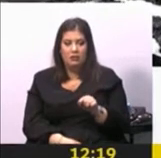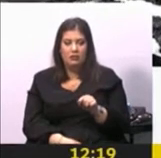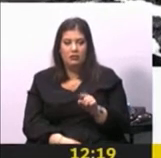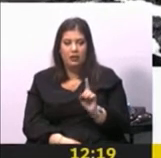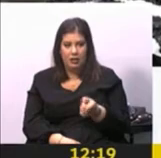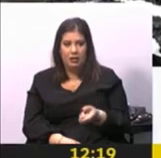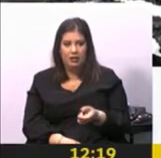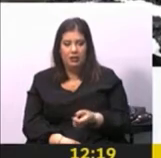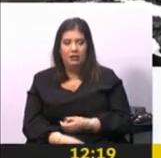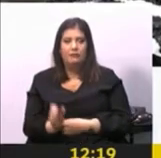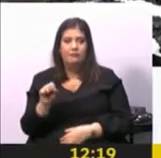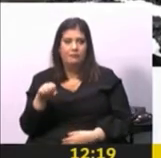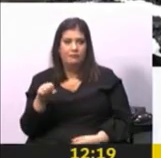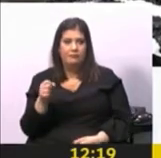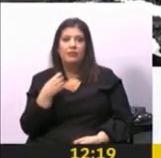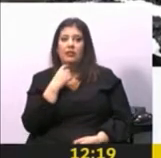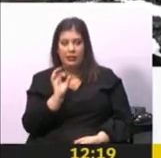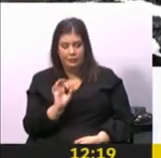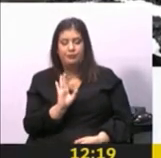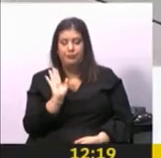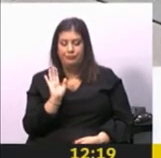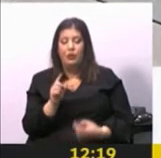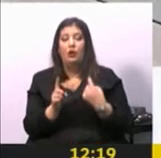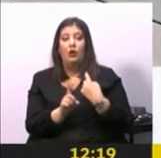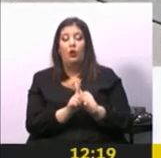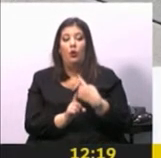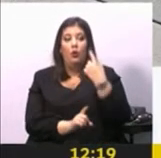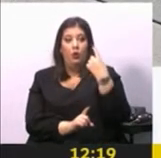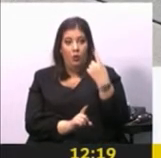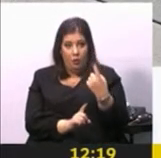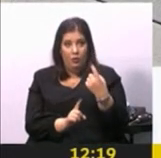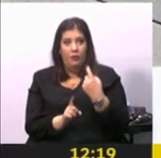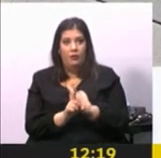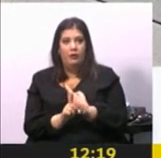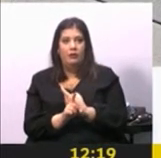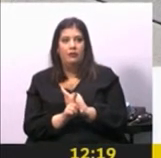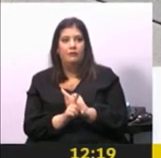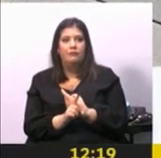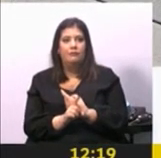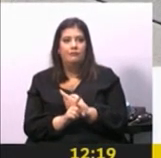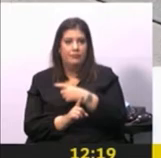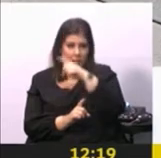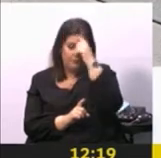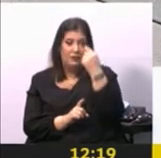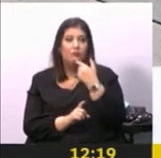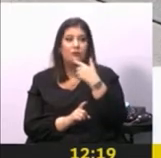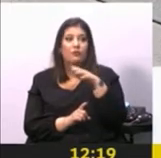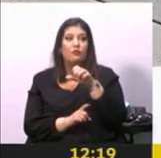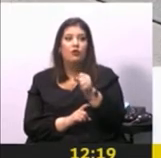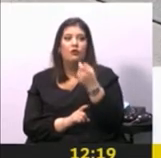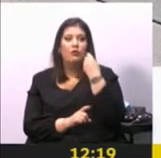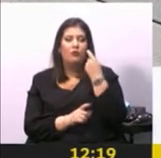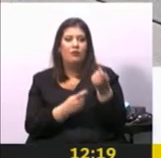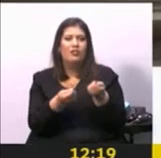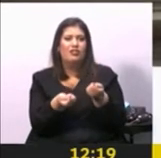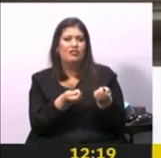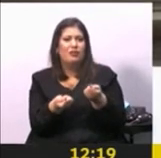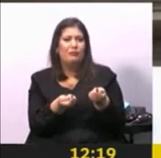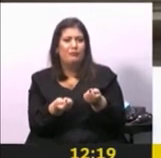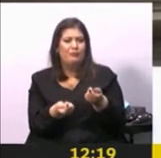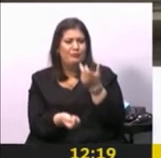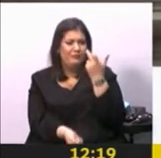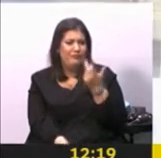Sim, aliás, até lhe posso dizer, uma das coisas que também é difícil de conseguir perceber é a gestão amadora da